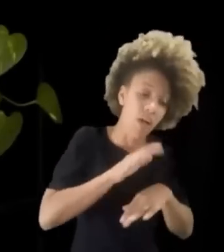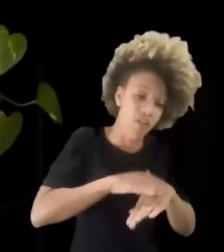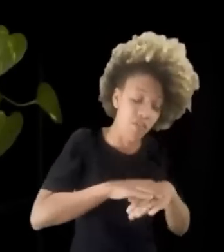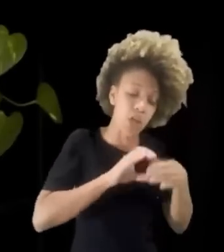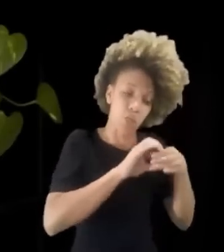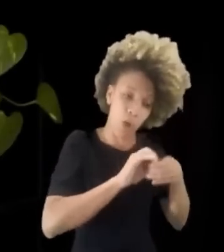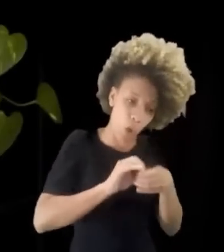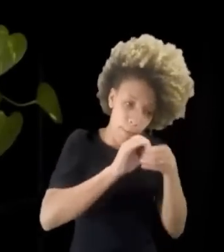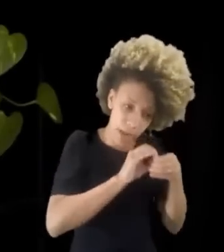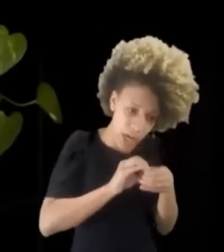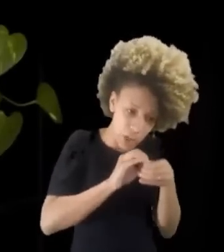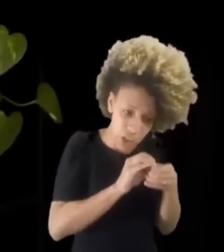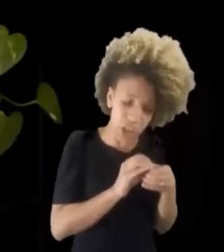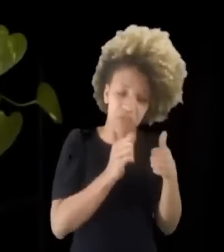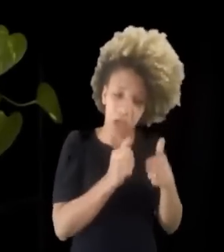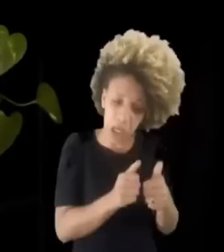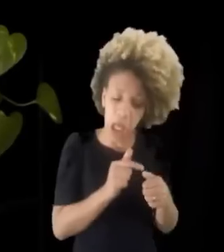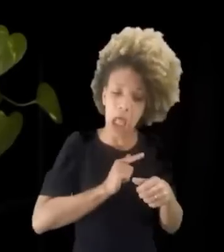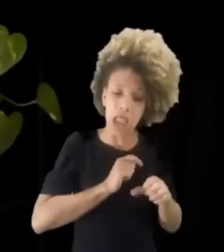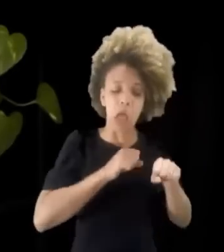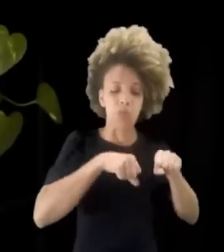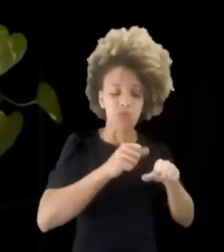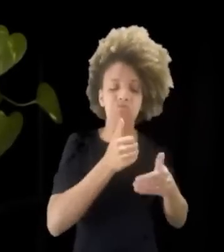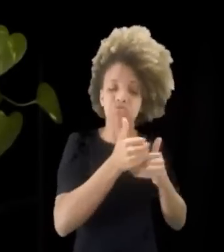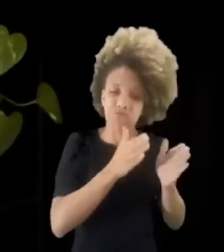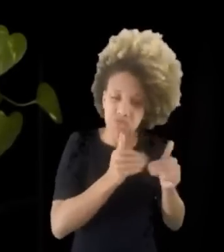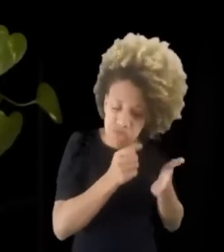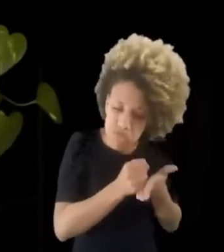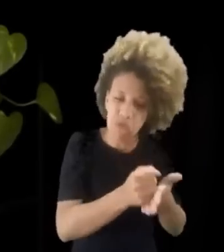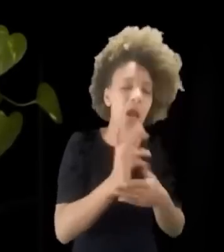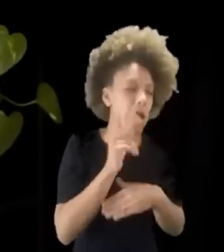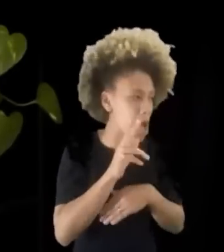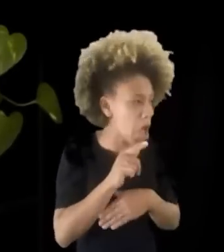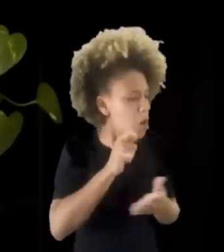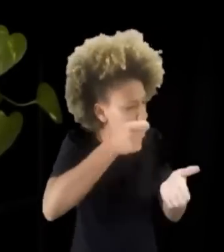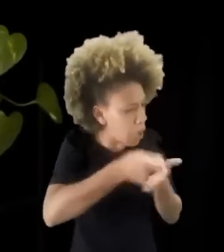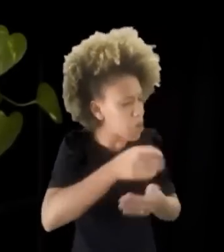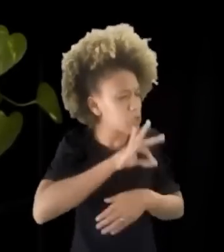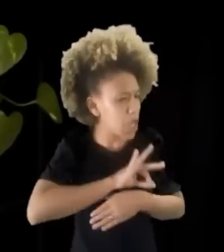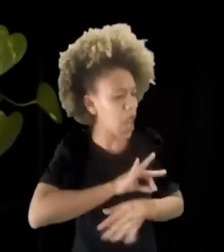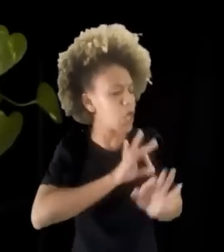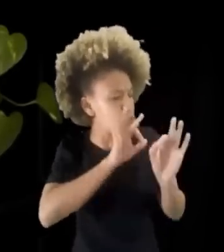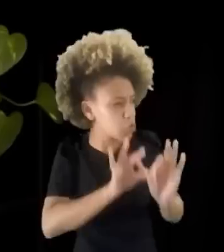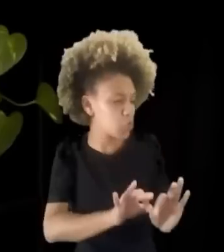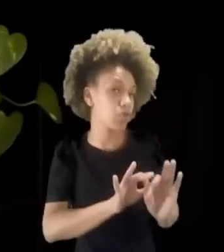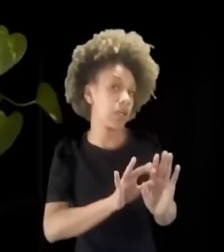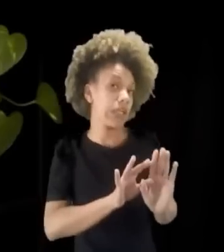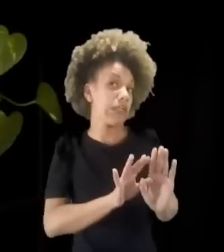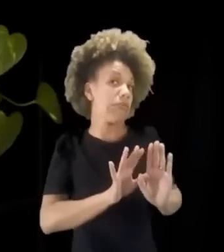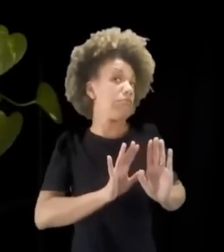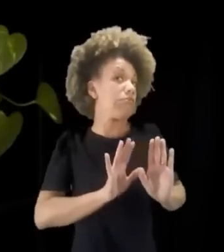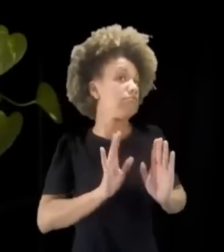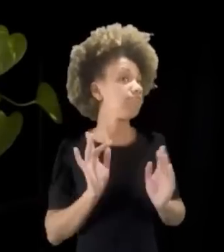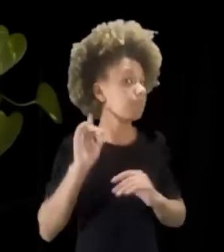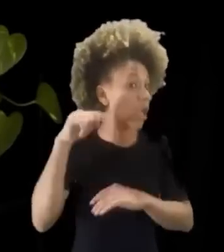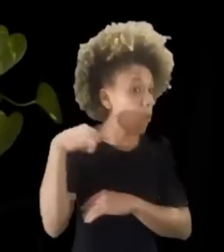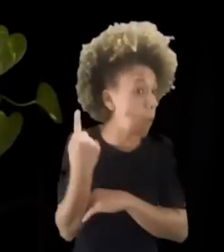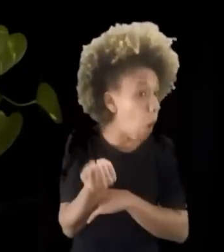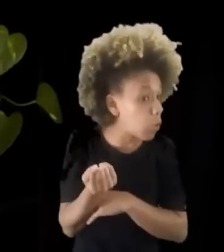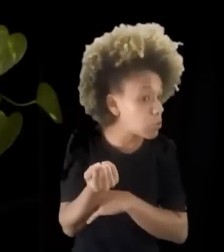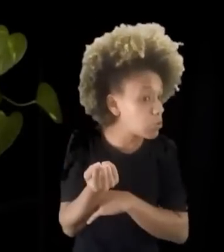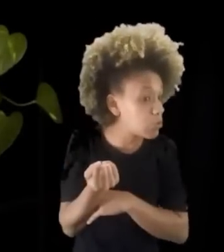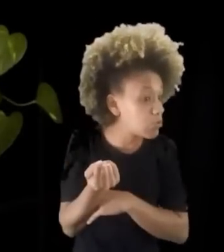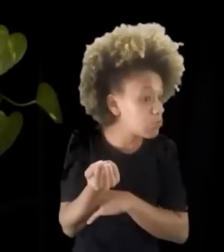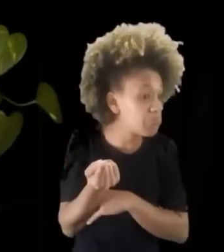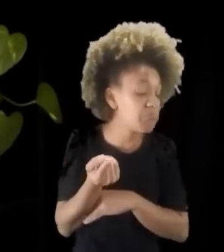cooperativinha e a gente mano então os entregadores e o aí eu te dou uma grana justa sei lá aí daqui a pouco mano é um outro é